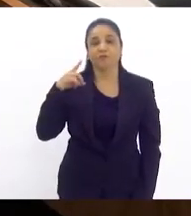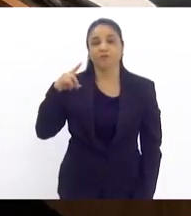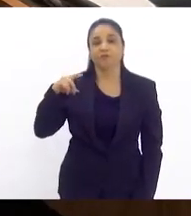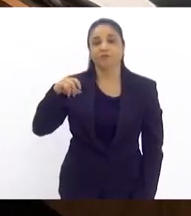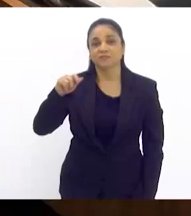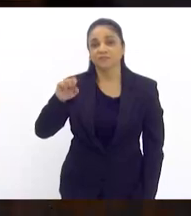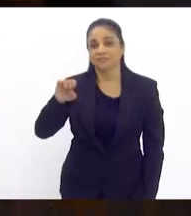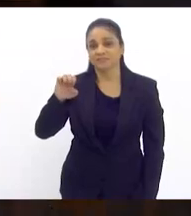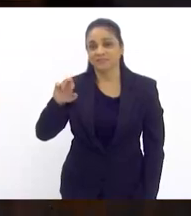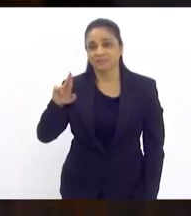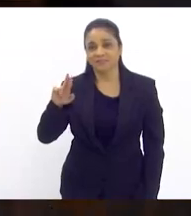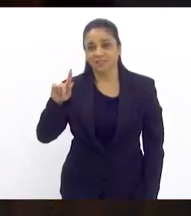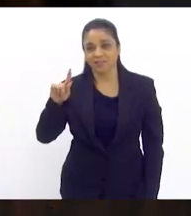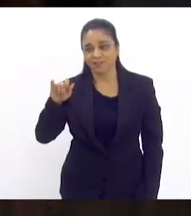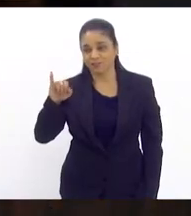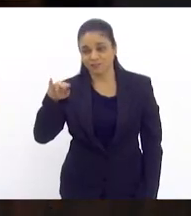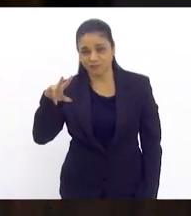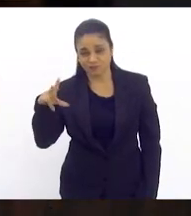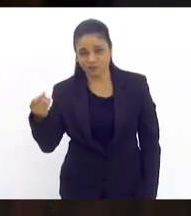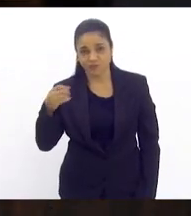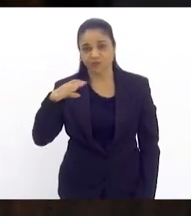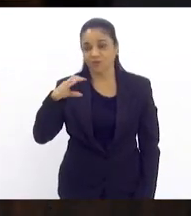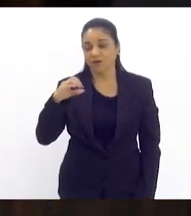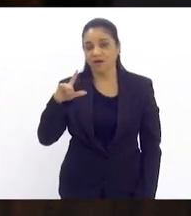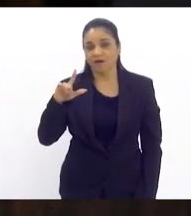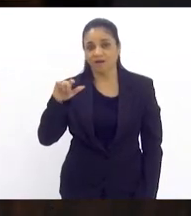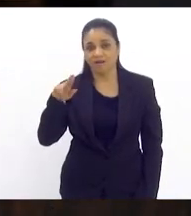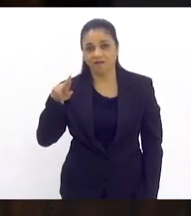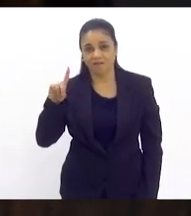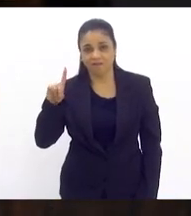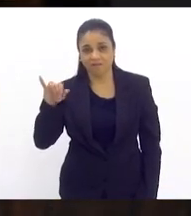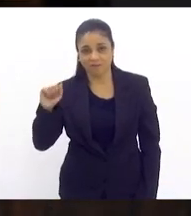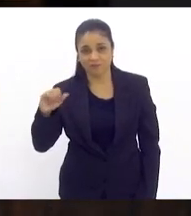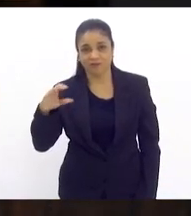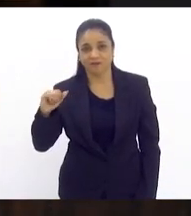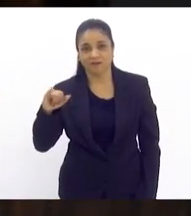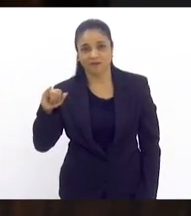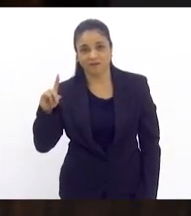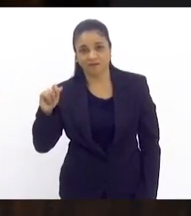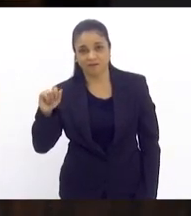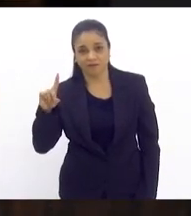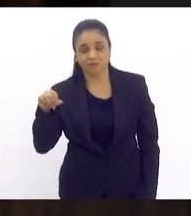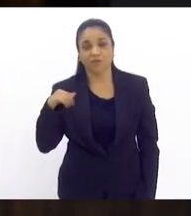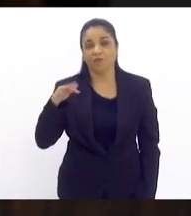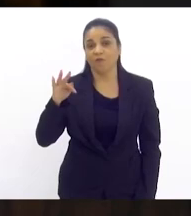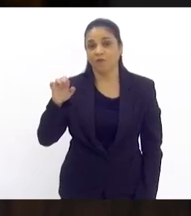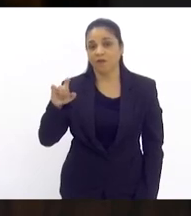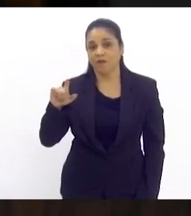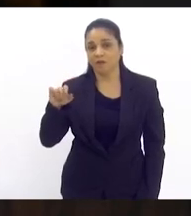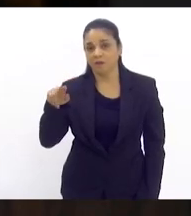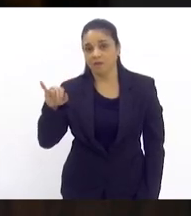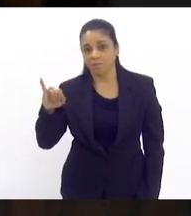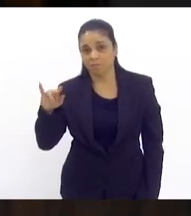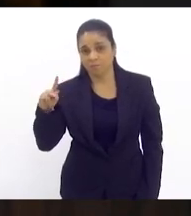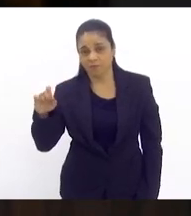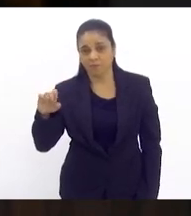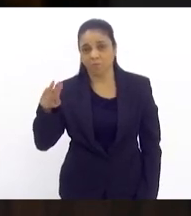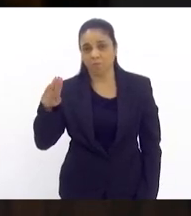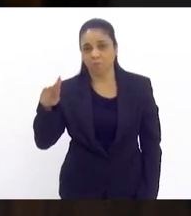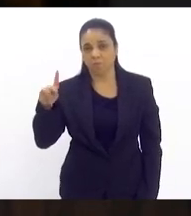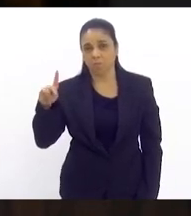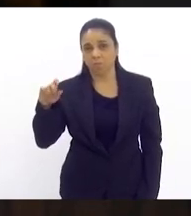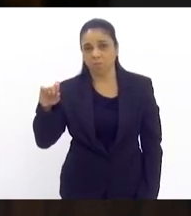Serginho Deputado Cláudio Caiado Deputado Felipe pobel Deputado